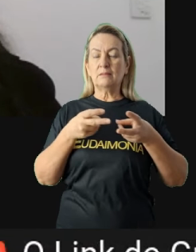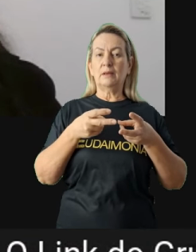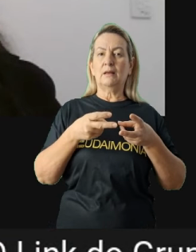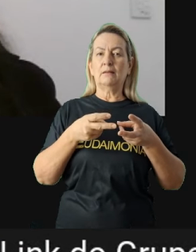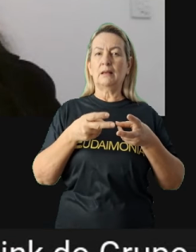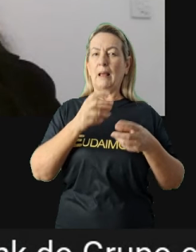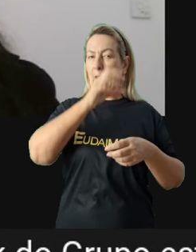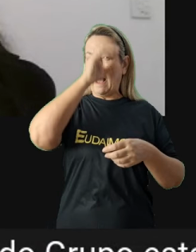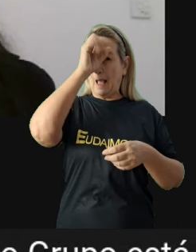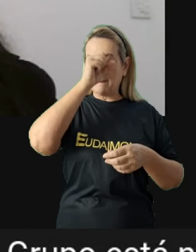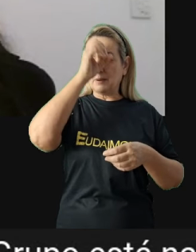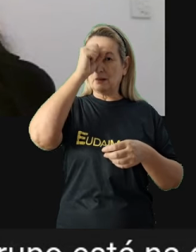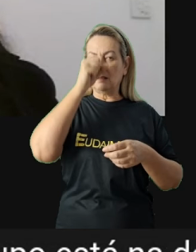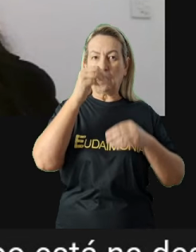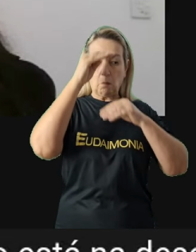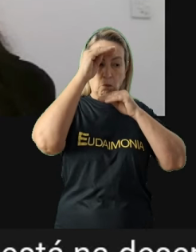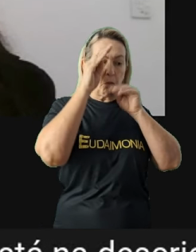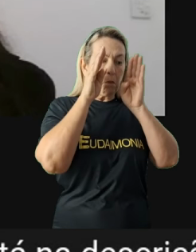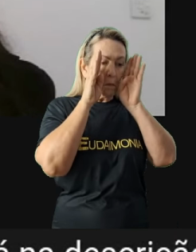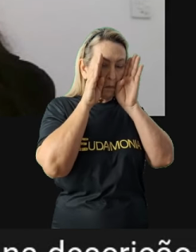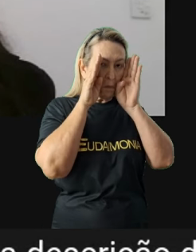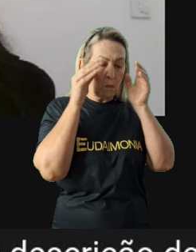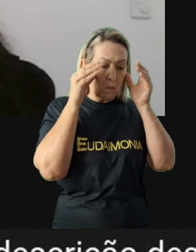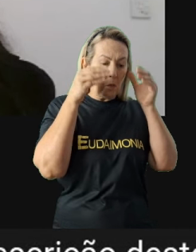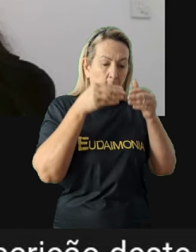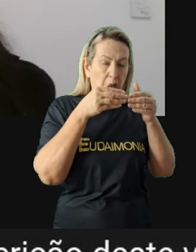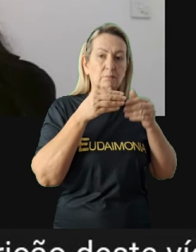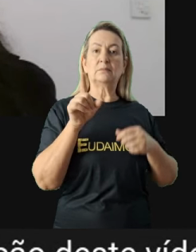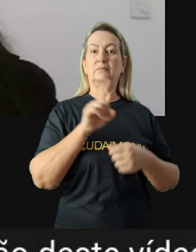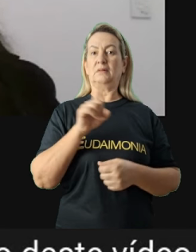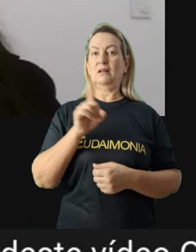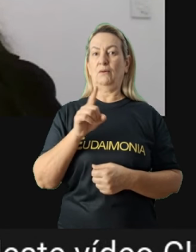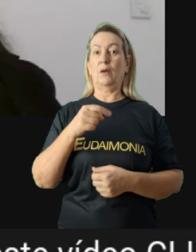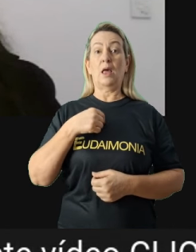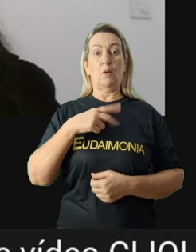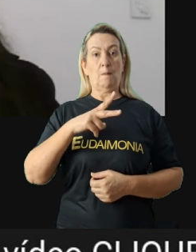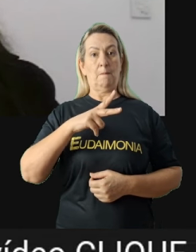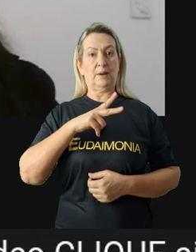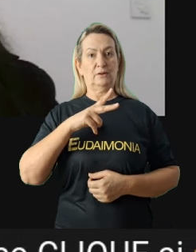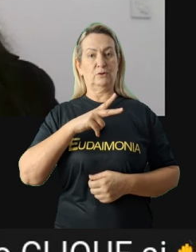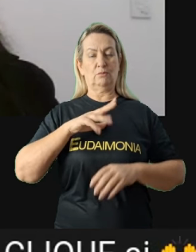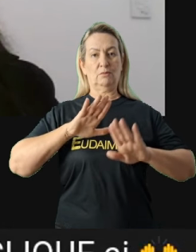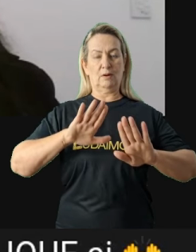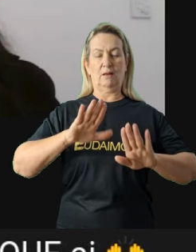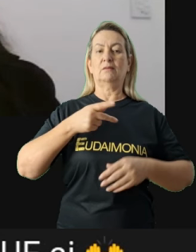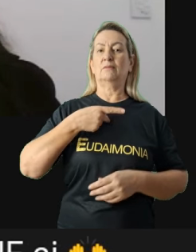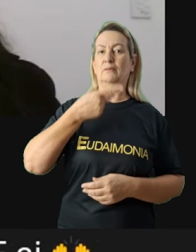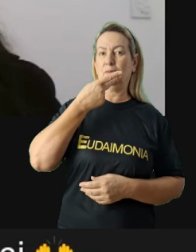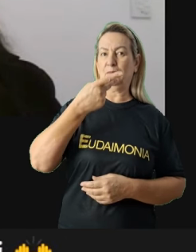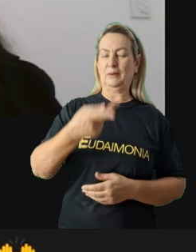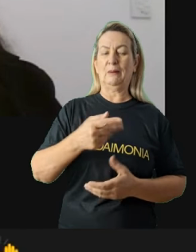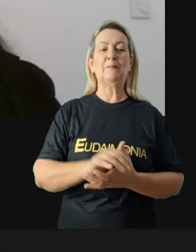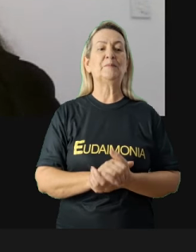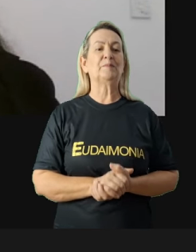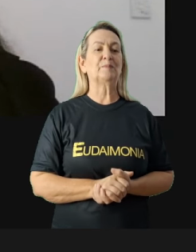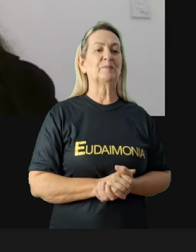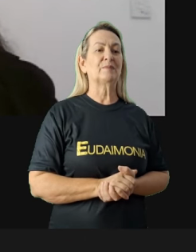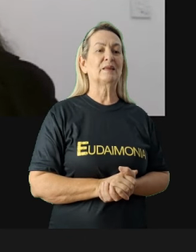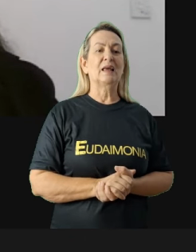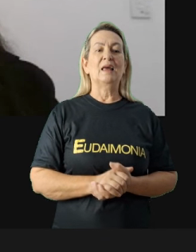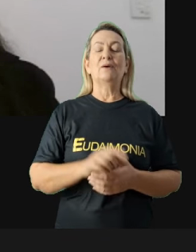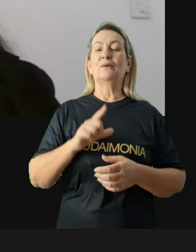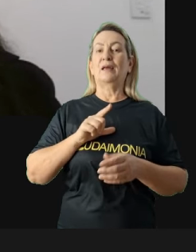né? Então a gente tem que aprender a sair do nosso mundinho. Eu particularmente